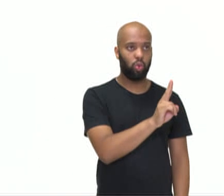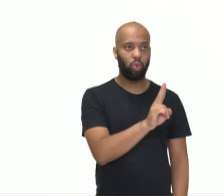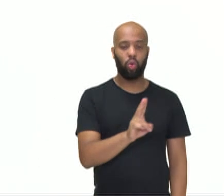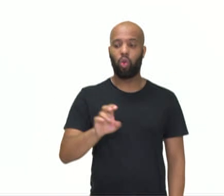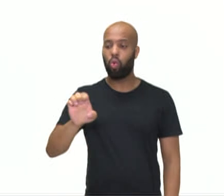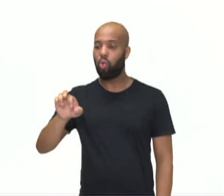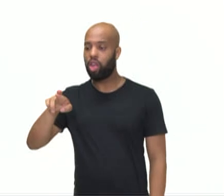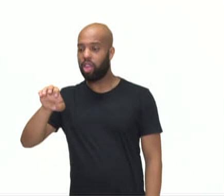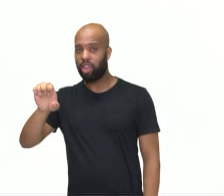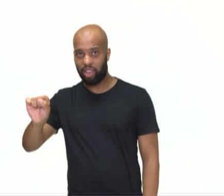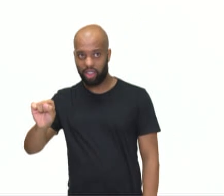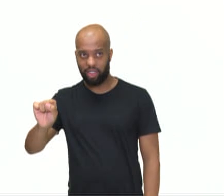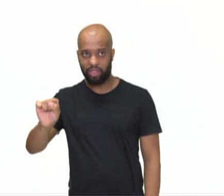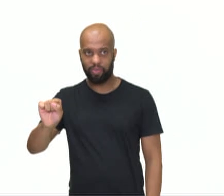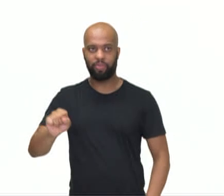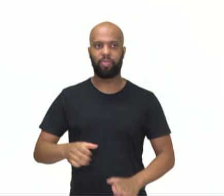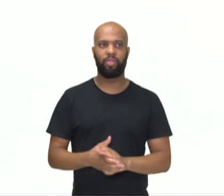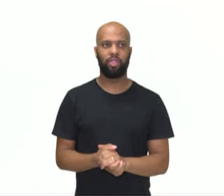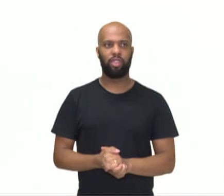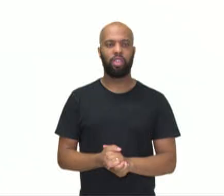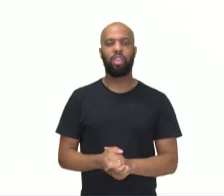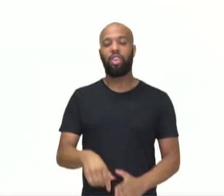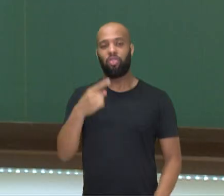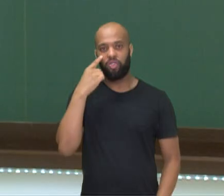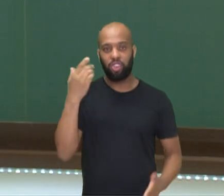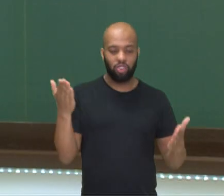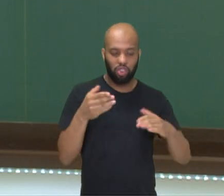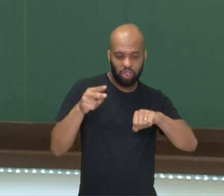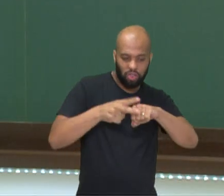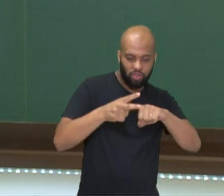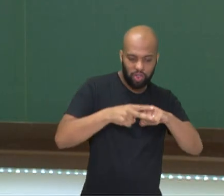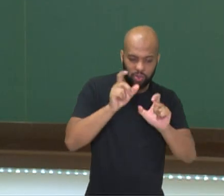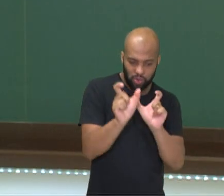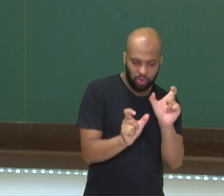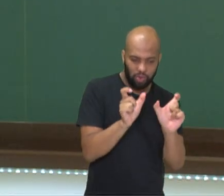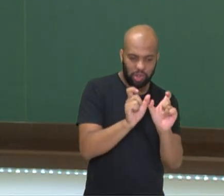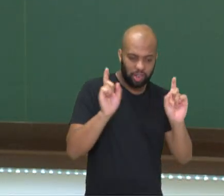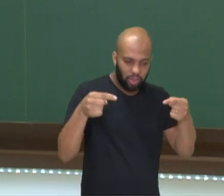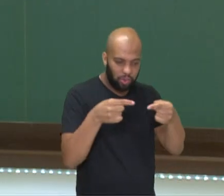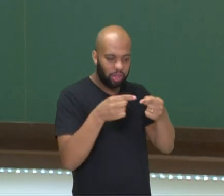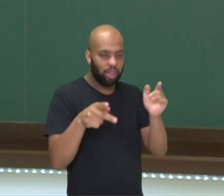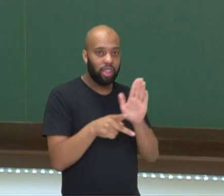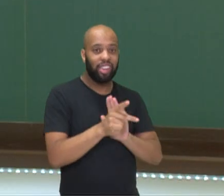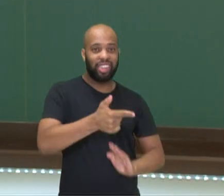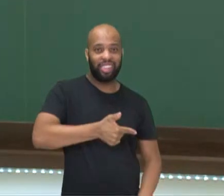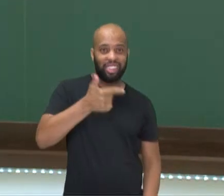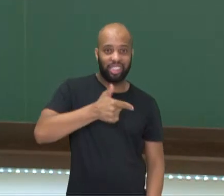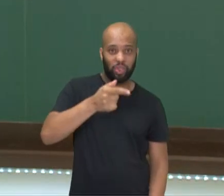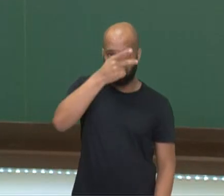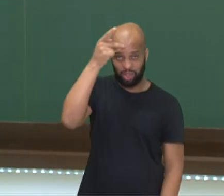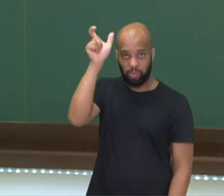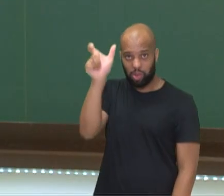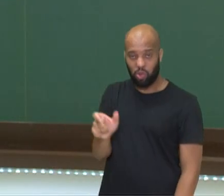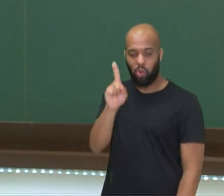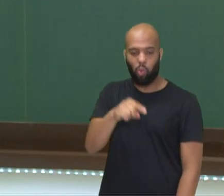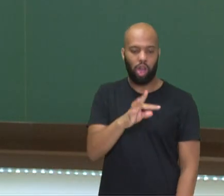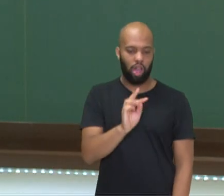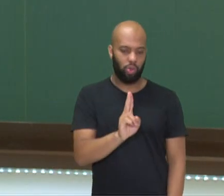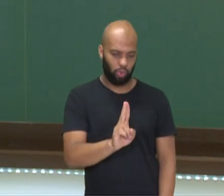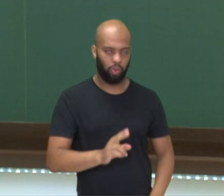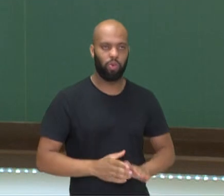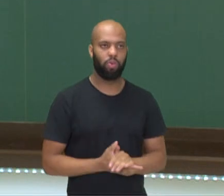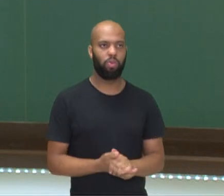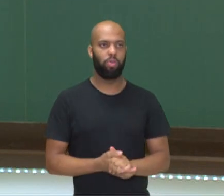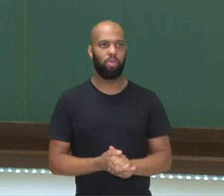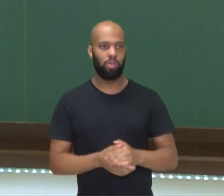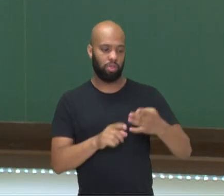eres mexicano, verdade? Então, veja que o verbo está conjugado para a segunda pessoa do discurso, tu. E na letra